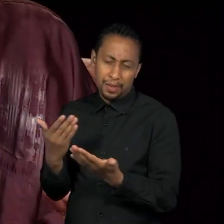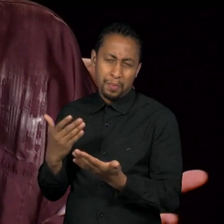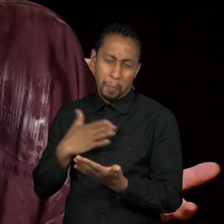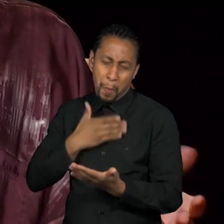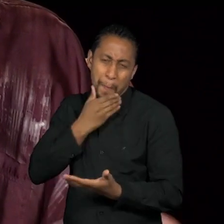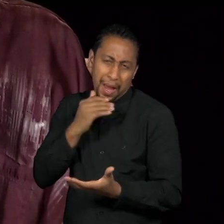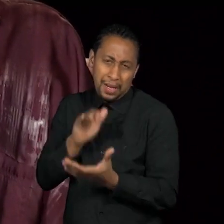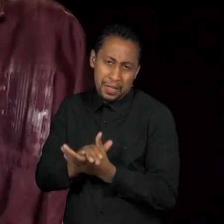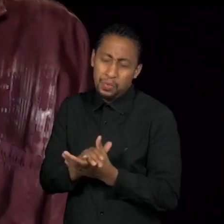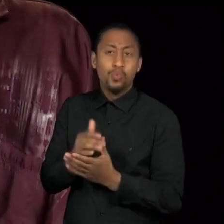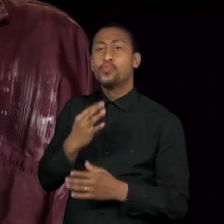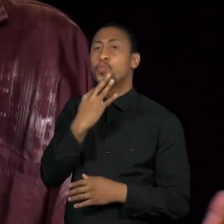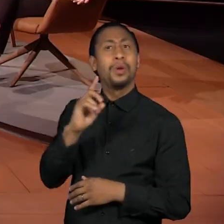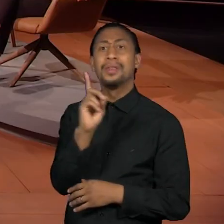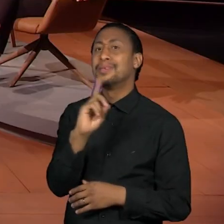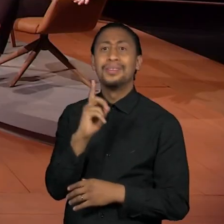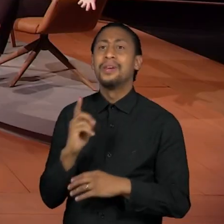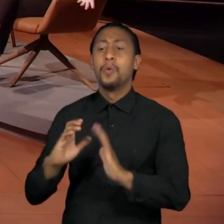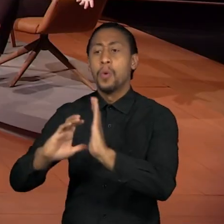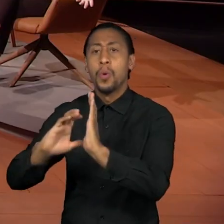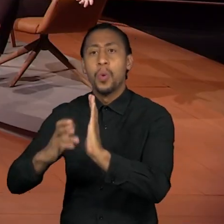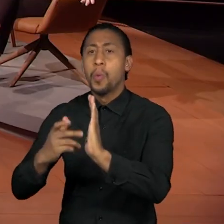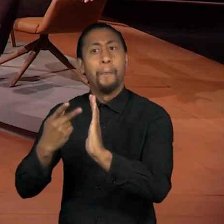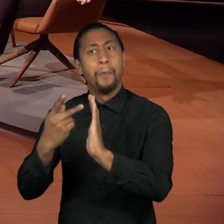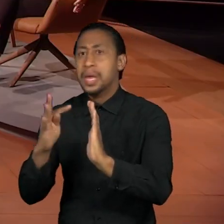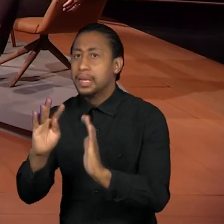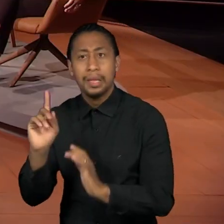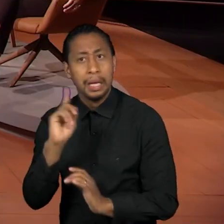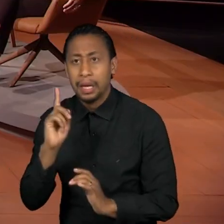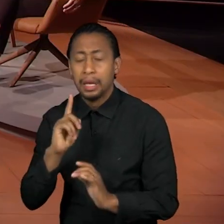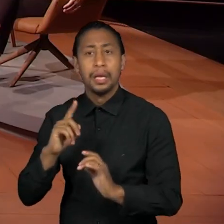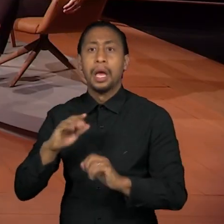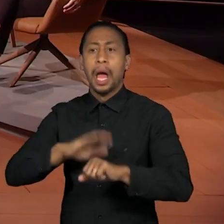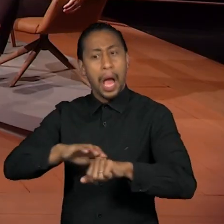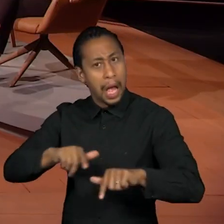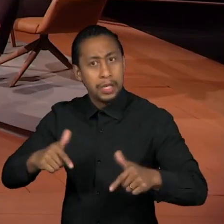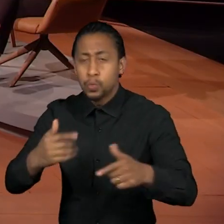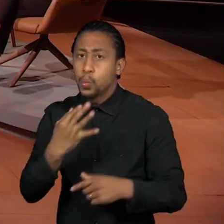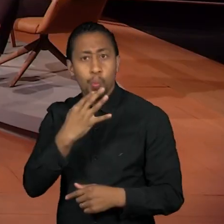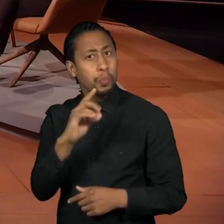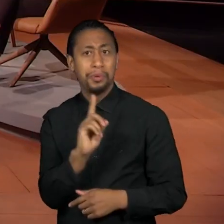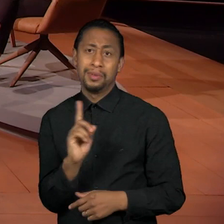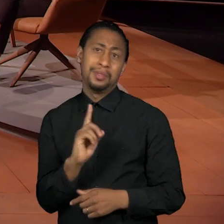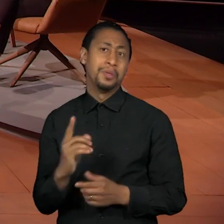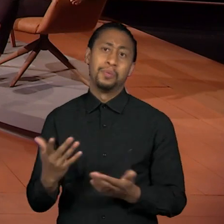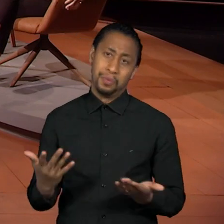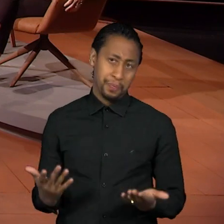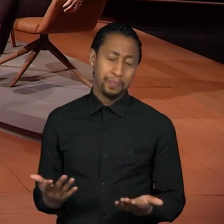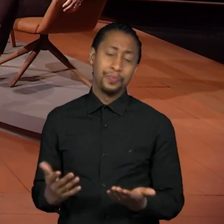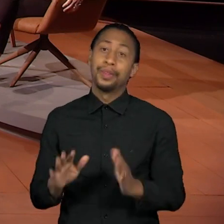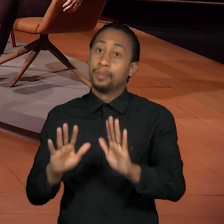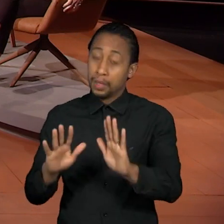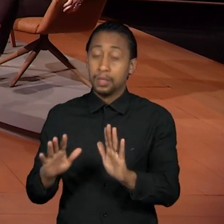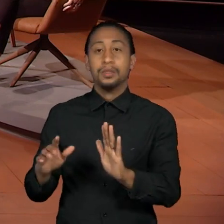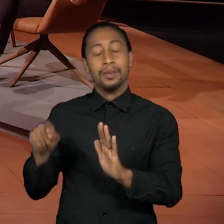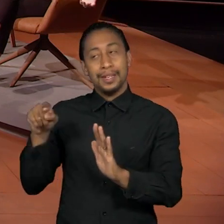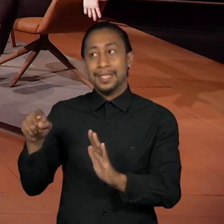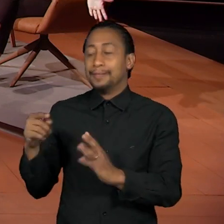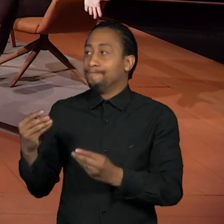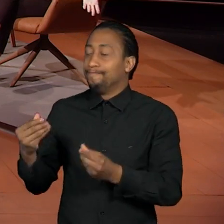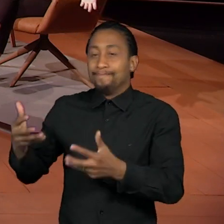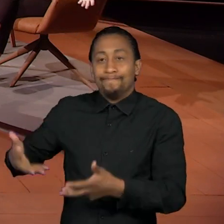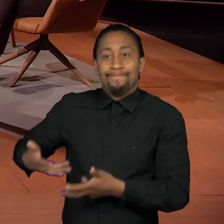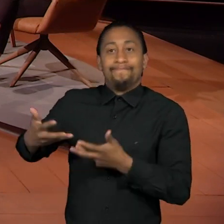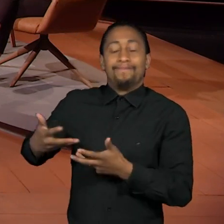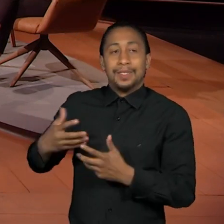pelas quais a gente lutava, mas né, a força ficou ali. E